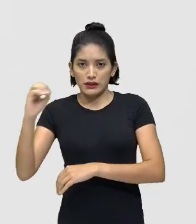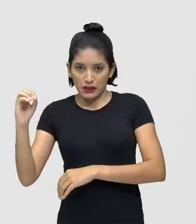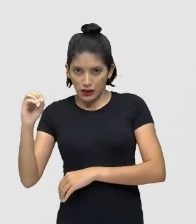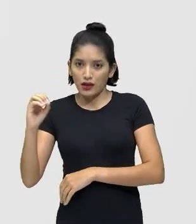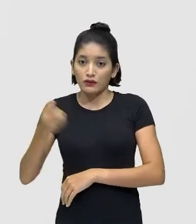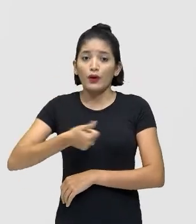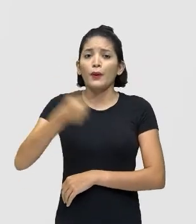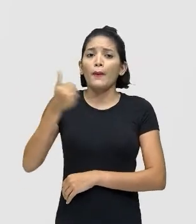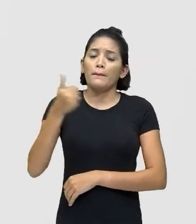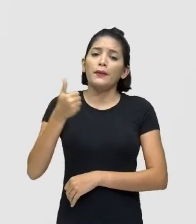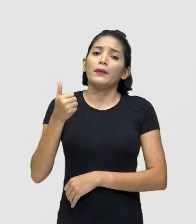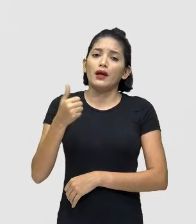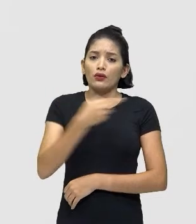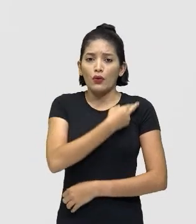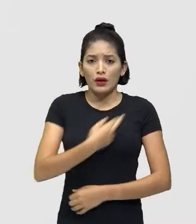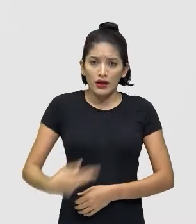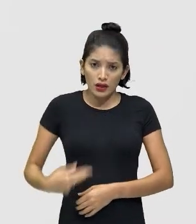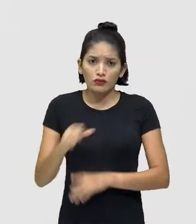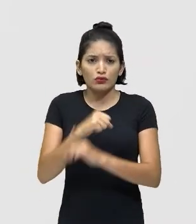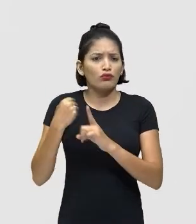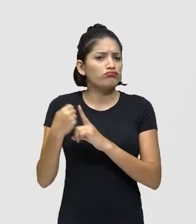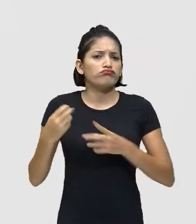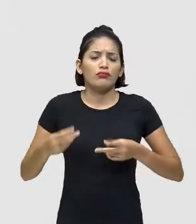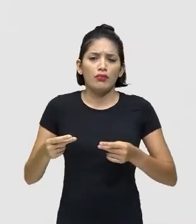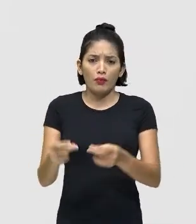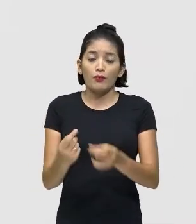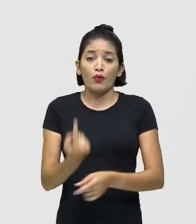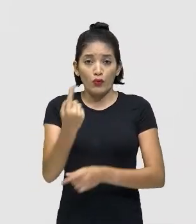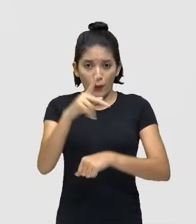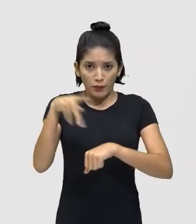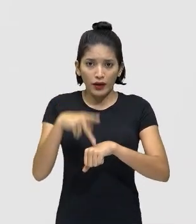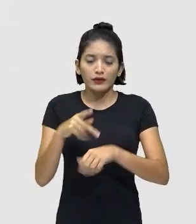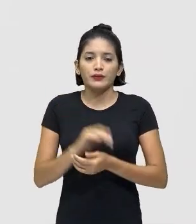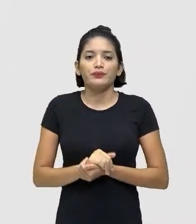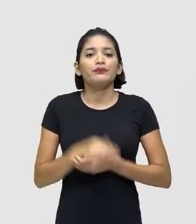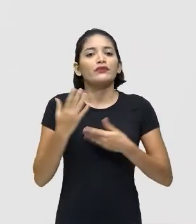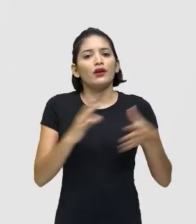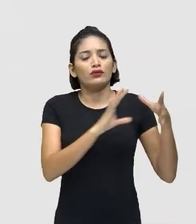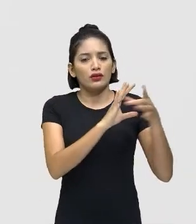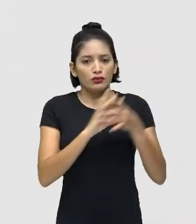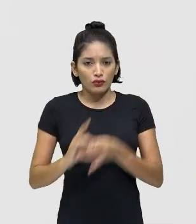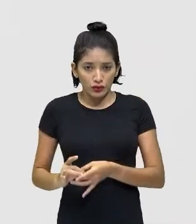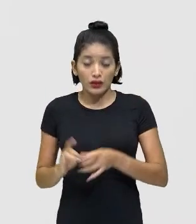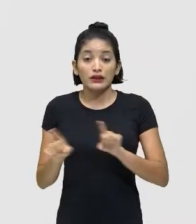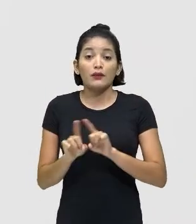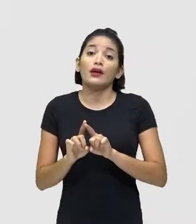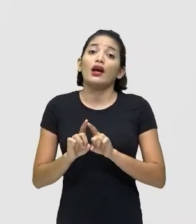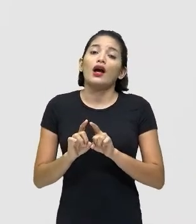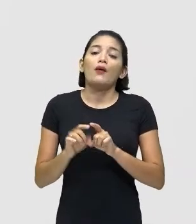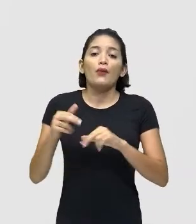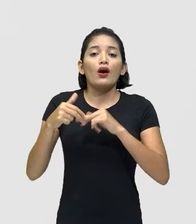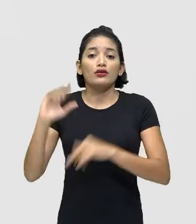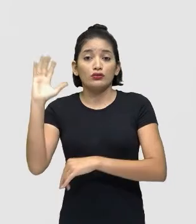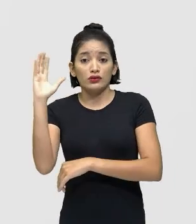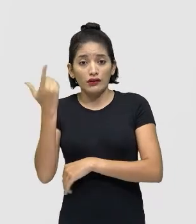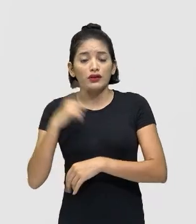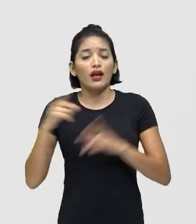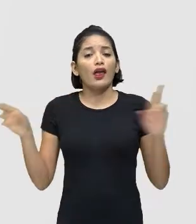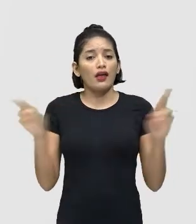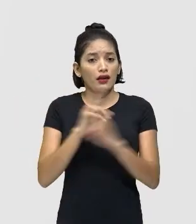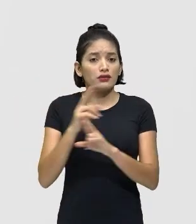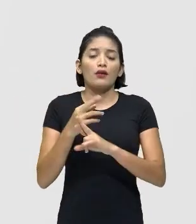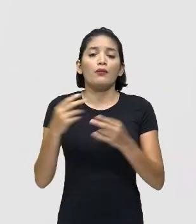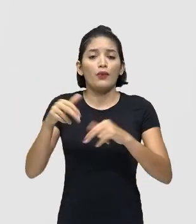o primeiro regime socialista duradouro implantado por um país. Nesse contexto e acerca dos eventos que se relacionam com